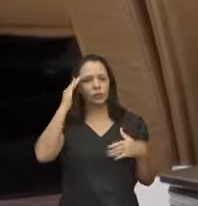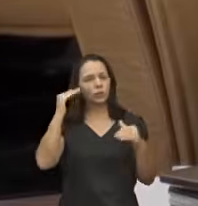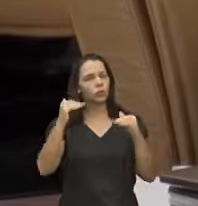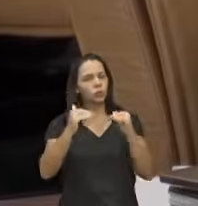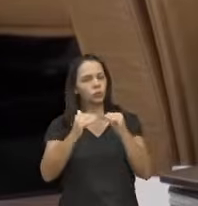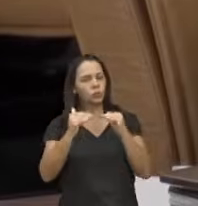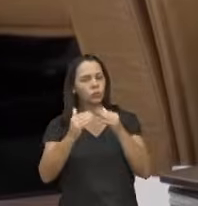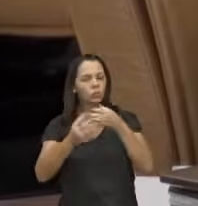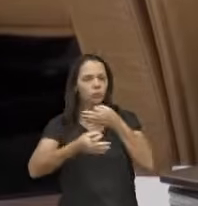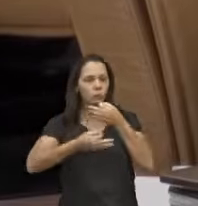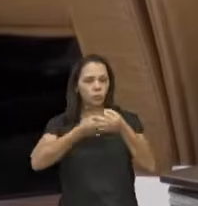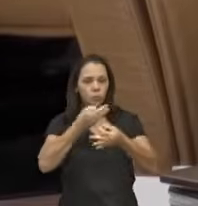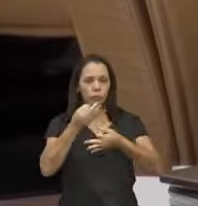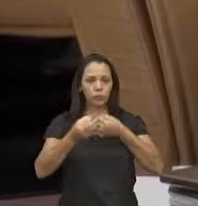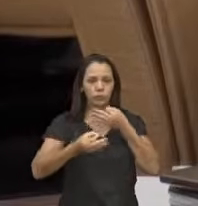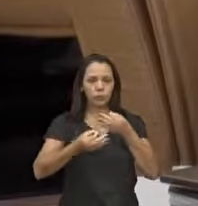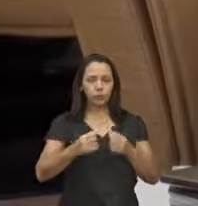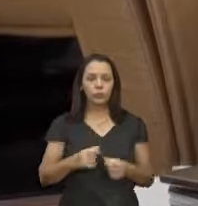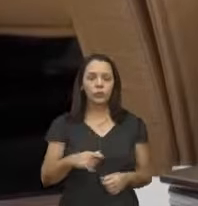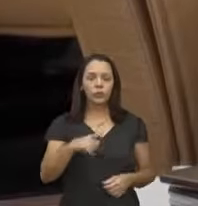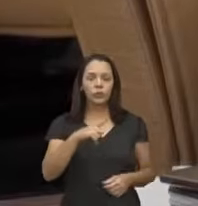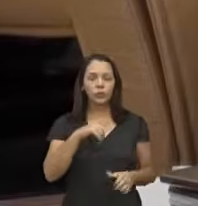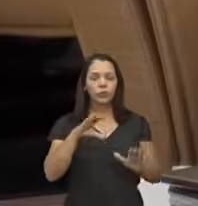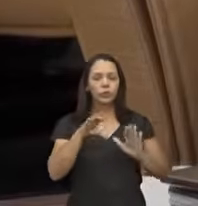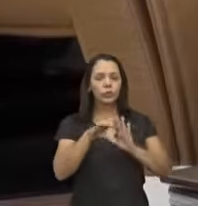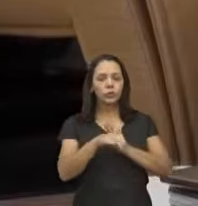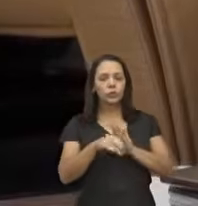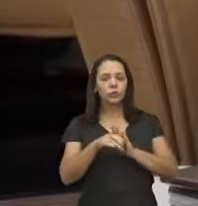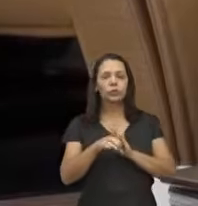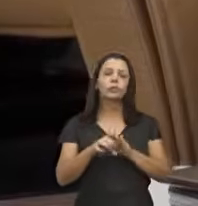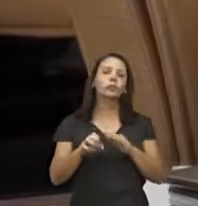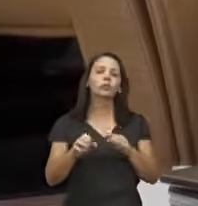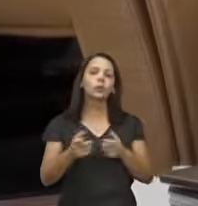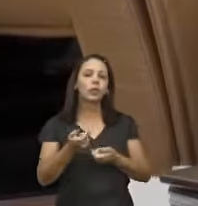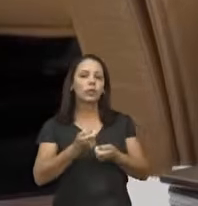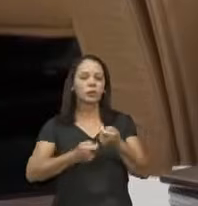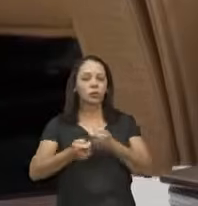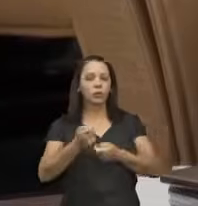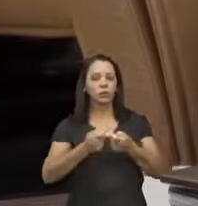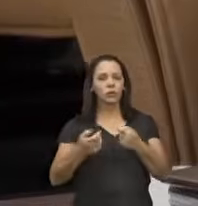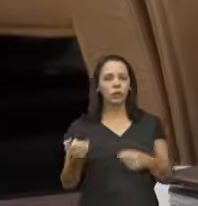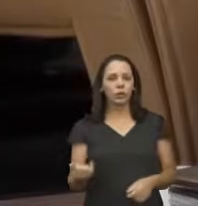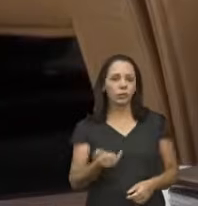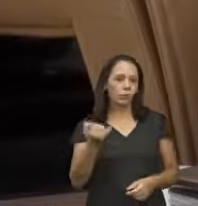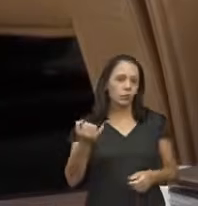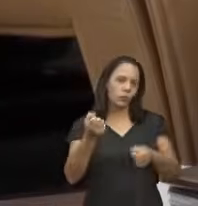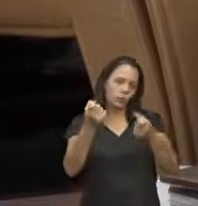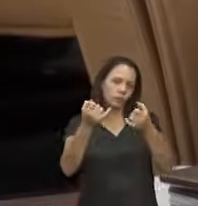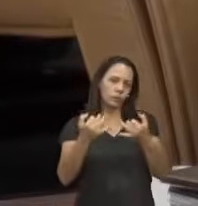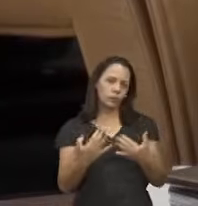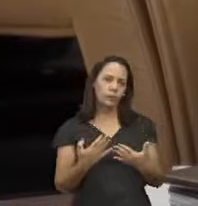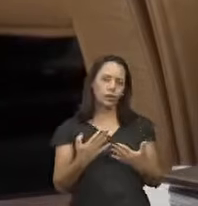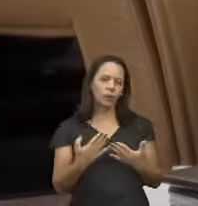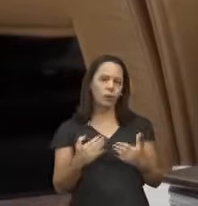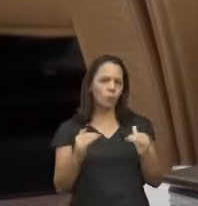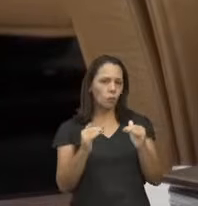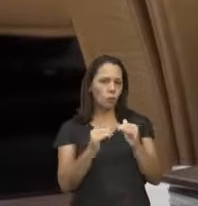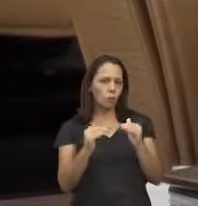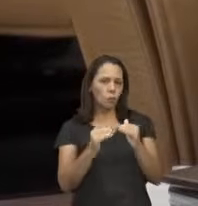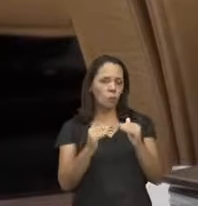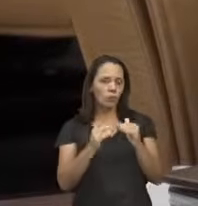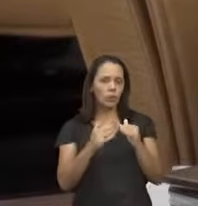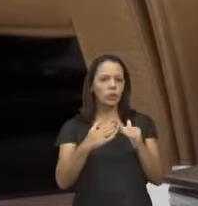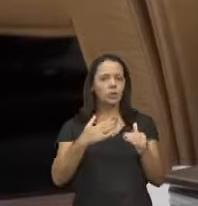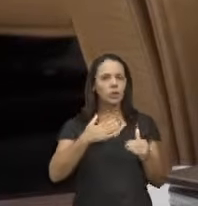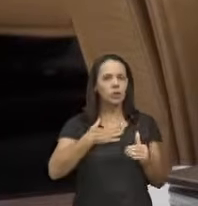posição. Existe um conceito na economia que eu acho que é fundamental para explicar o que eu penso sobre esse tipo de